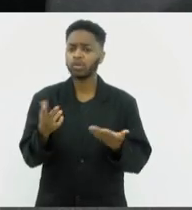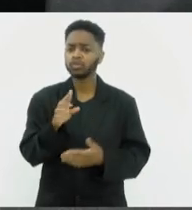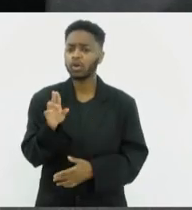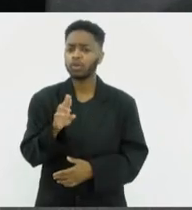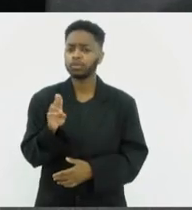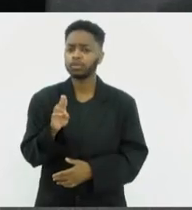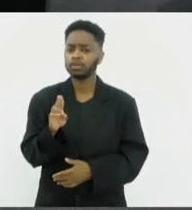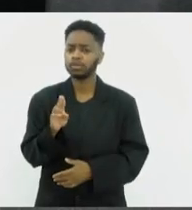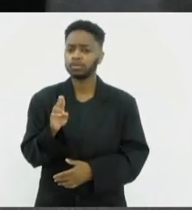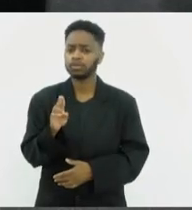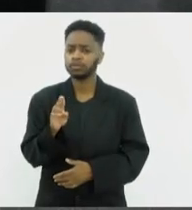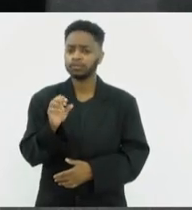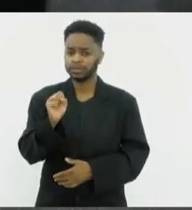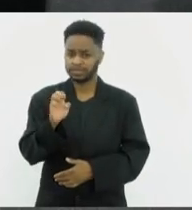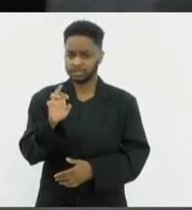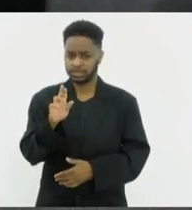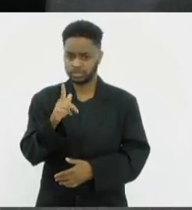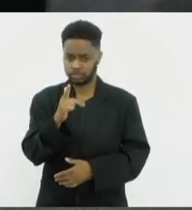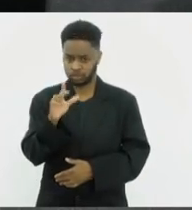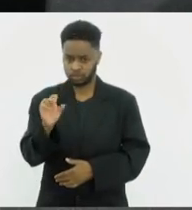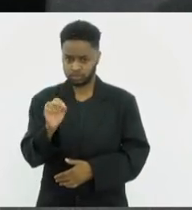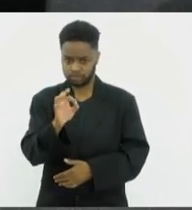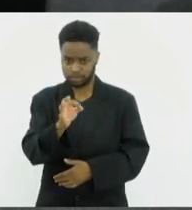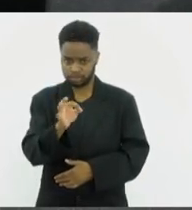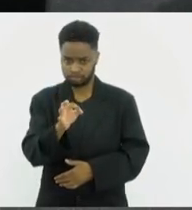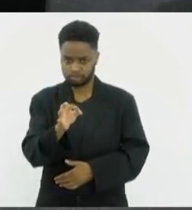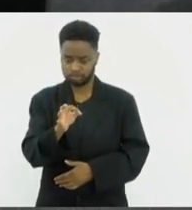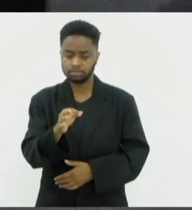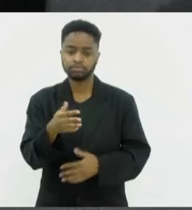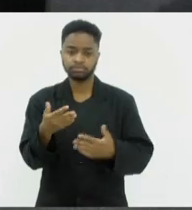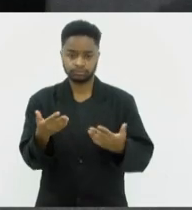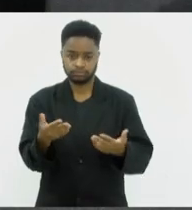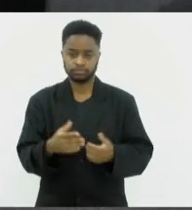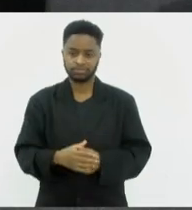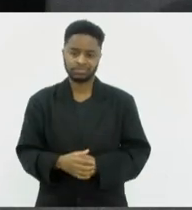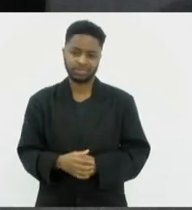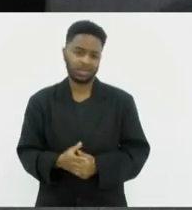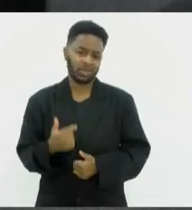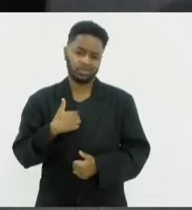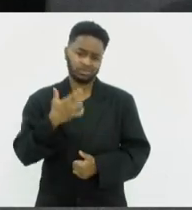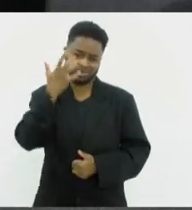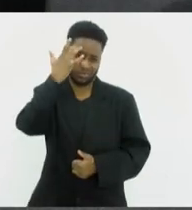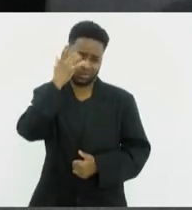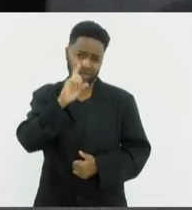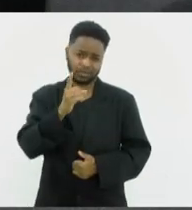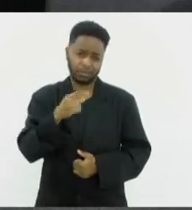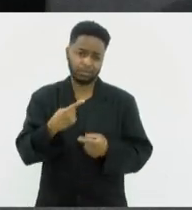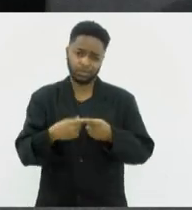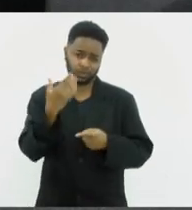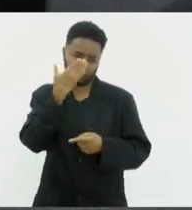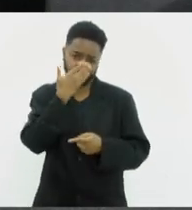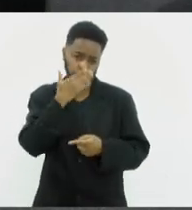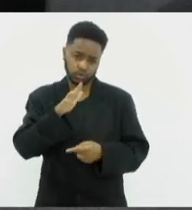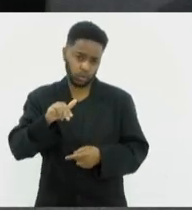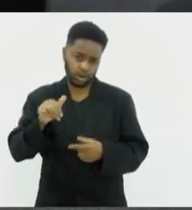É Serginho. Ah, tá, doutor Serginho. É que eu não memorizo, porque quase que eu não vejo, então eu não consigo memorizar,